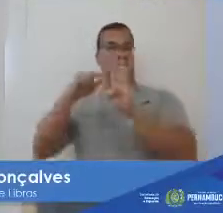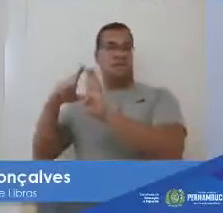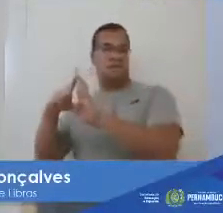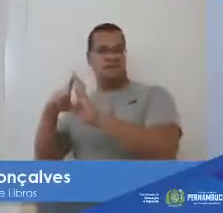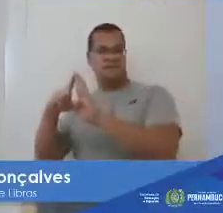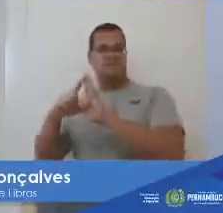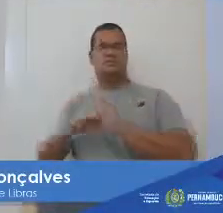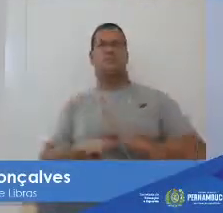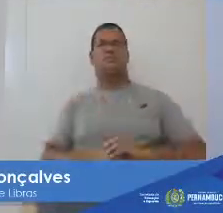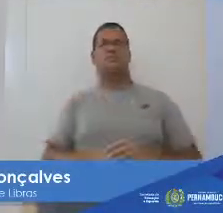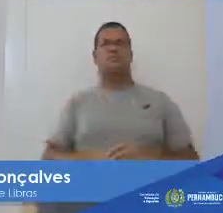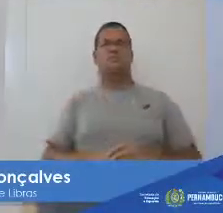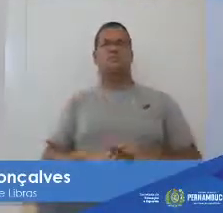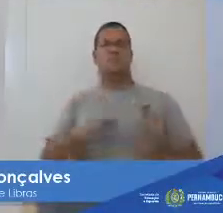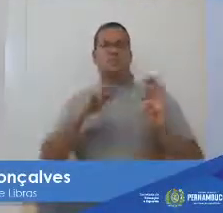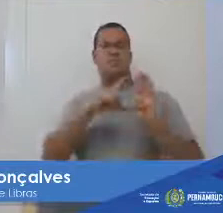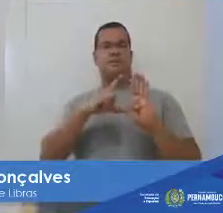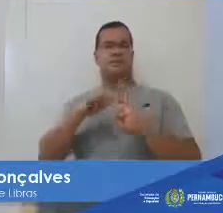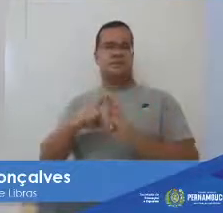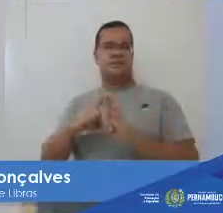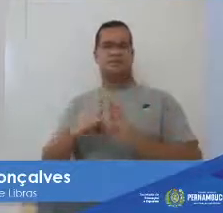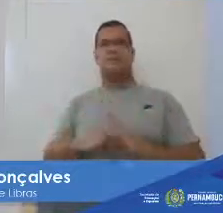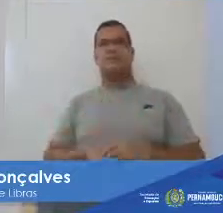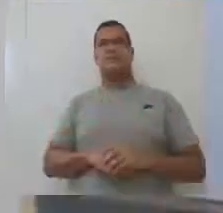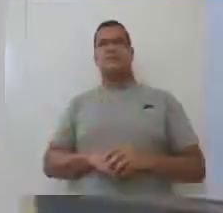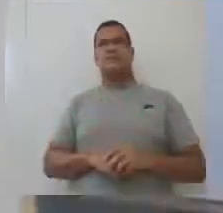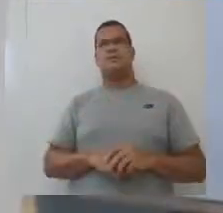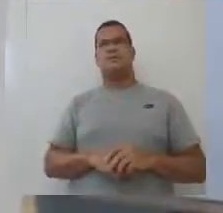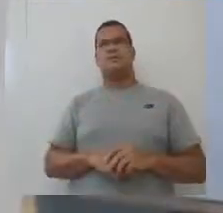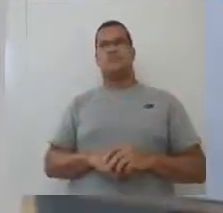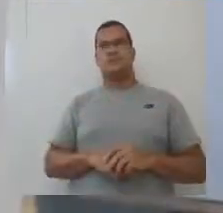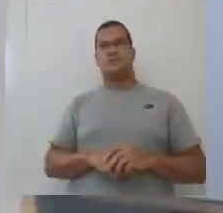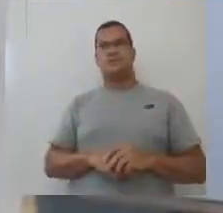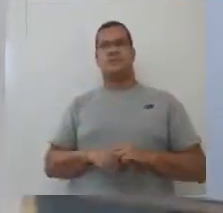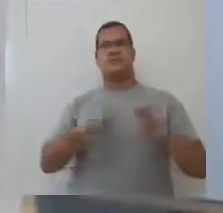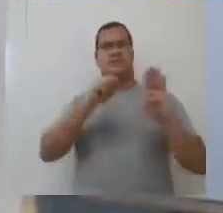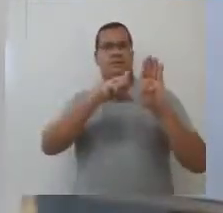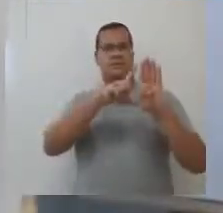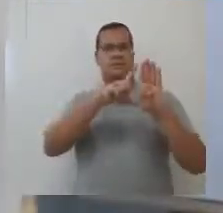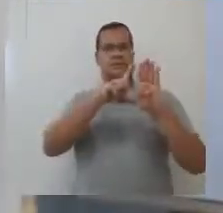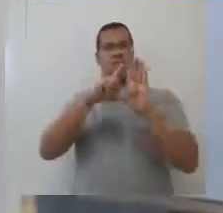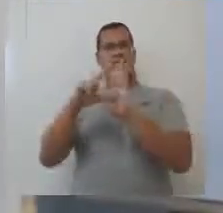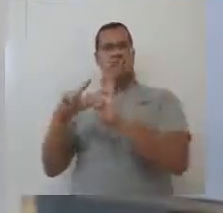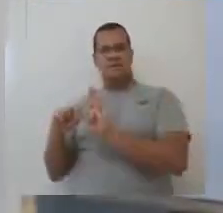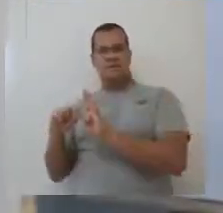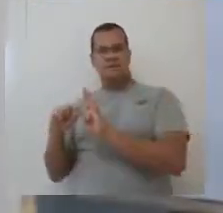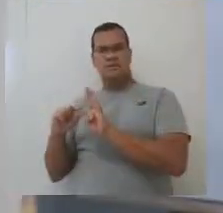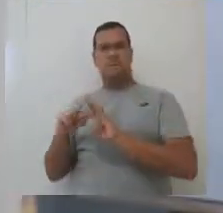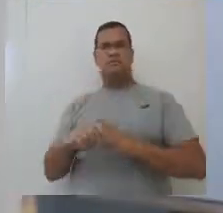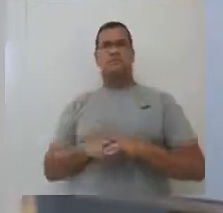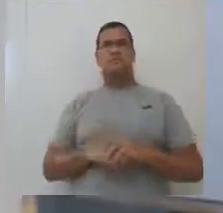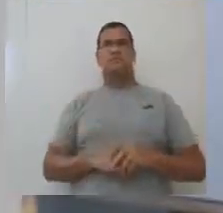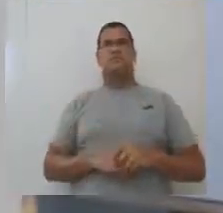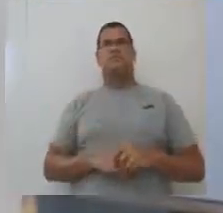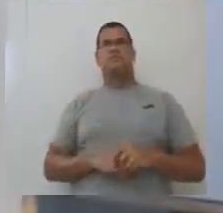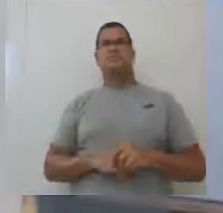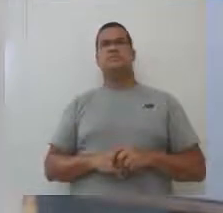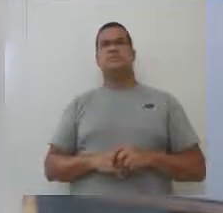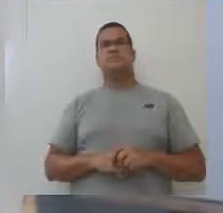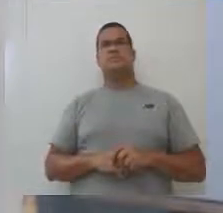quê? Bezão, bezão. Bora lá, não tira o olho não, viu? Bezão daqui com bezinho daqui. Vai dar bezão,